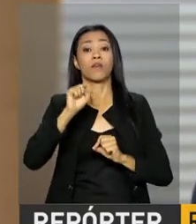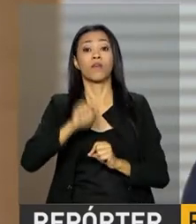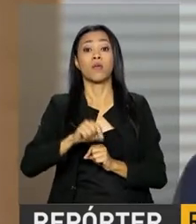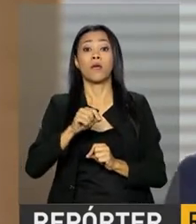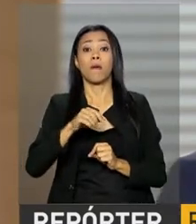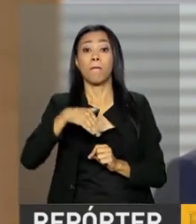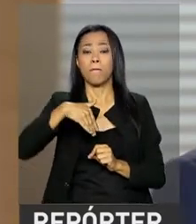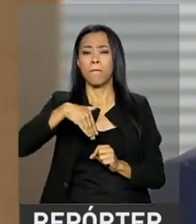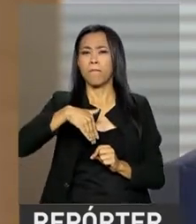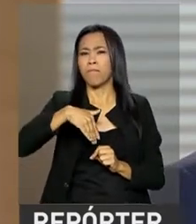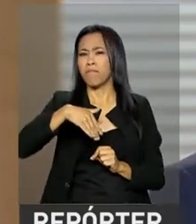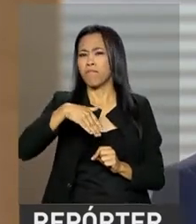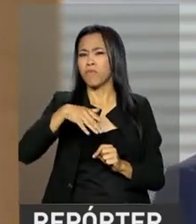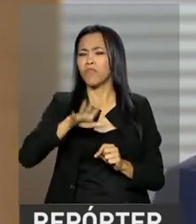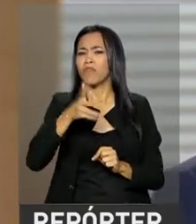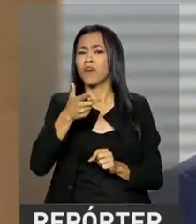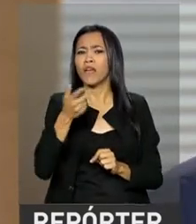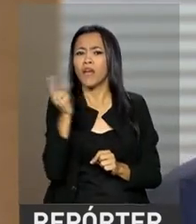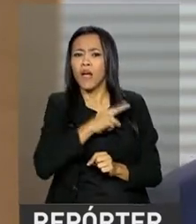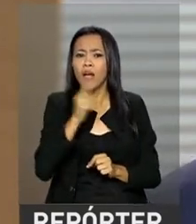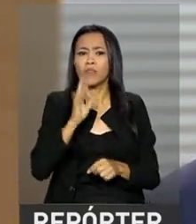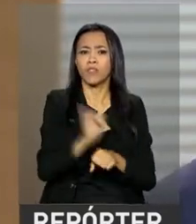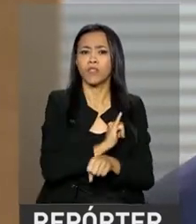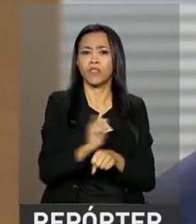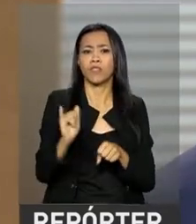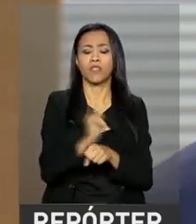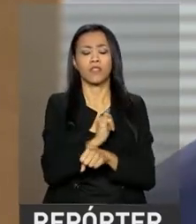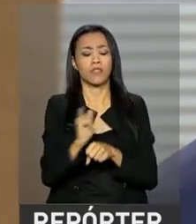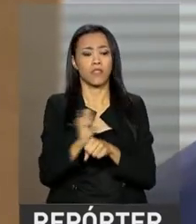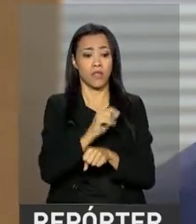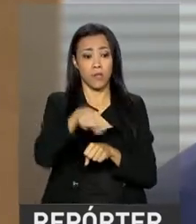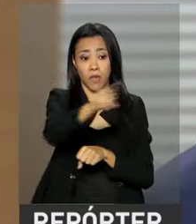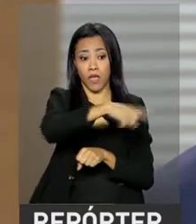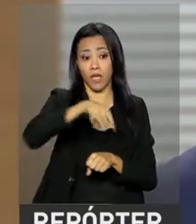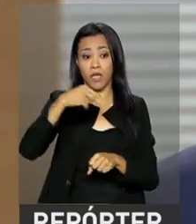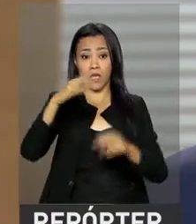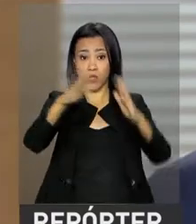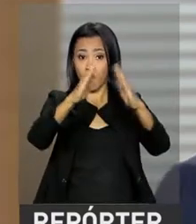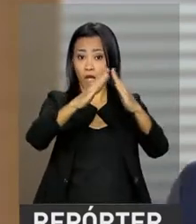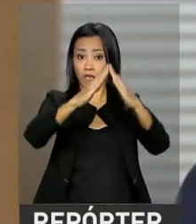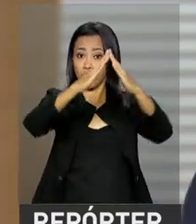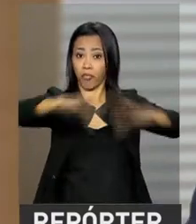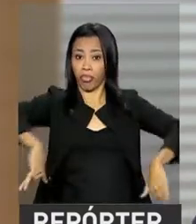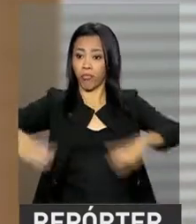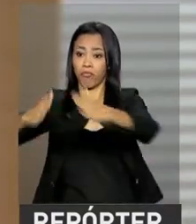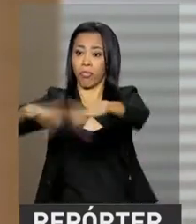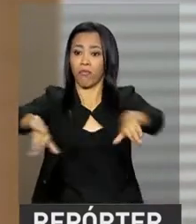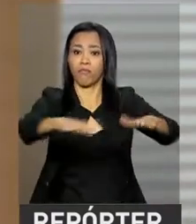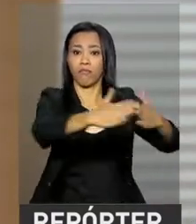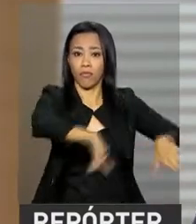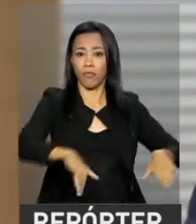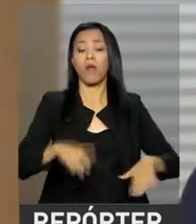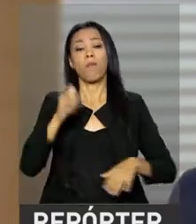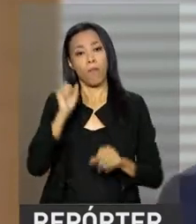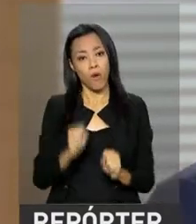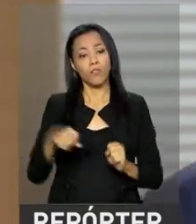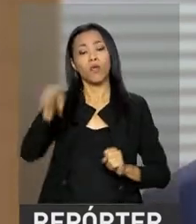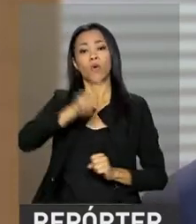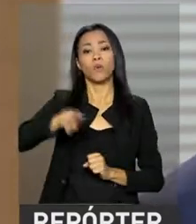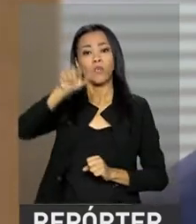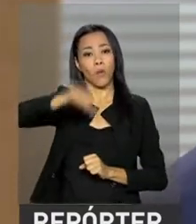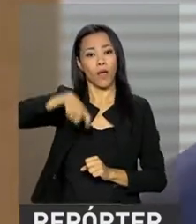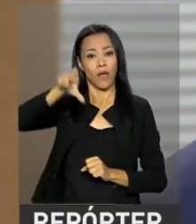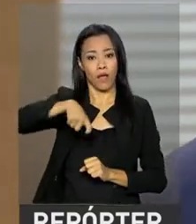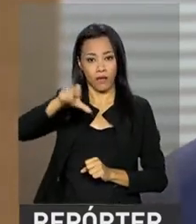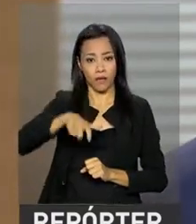meio mais simples mais ágil para que o cidadão que teve a sua casa danificada possa utilizar os cartões do programa cartão